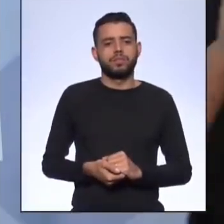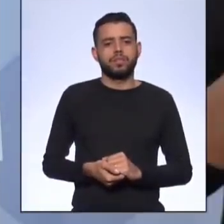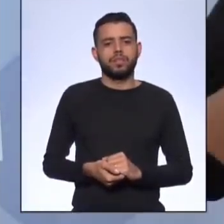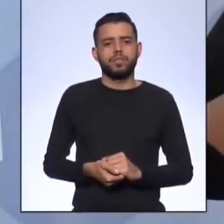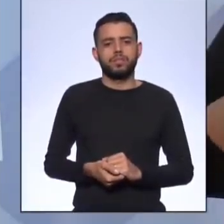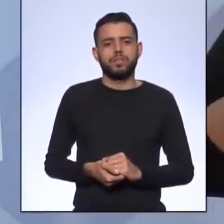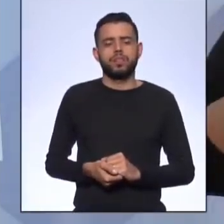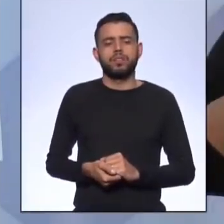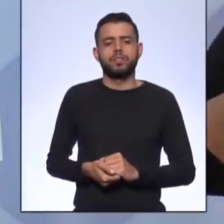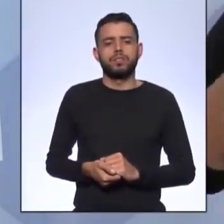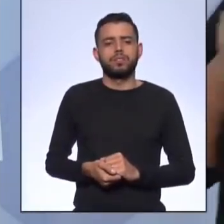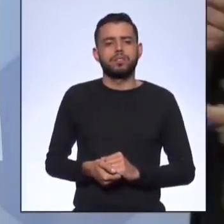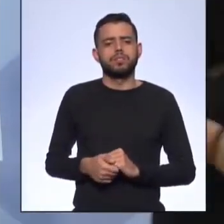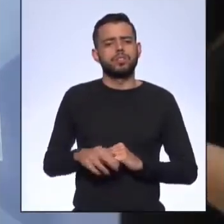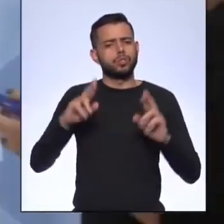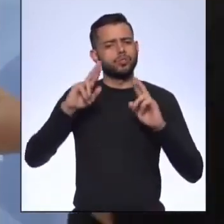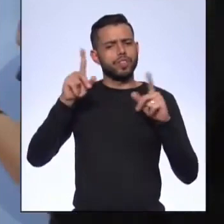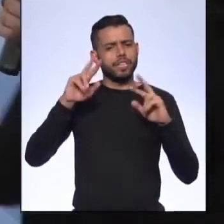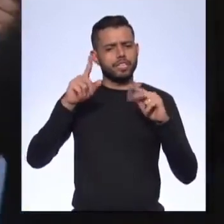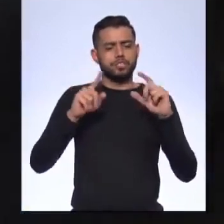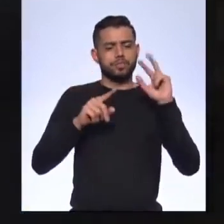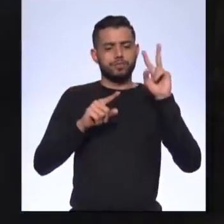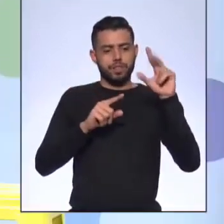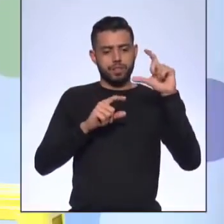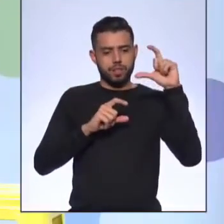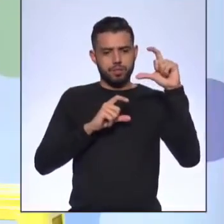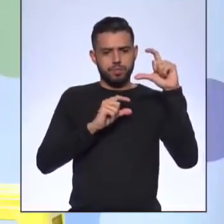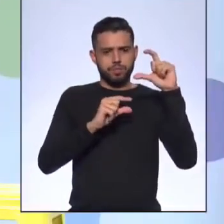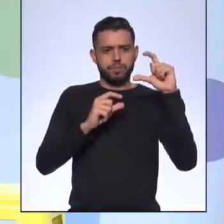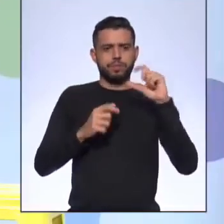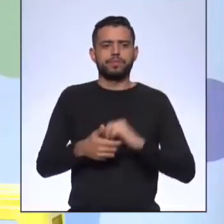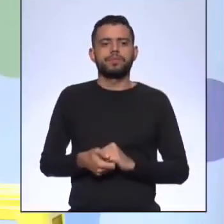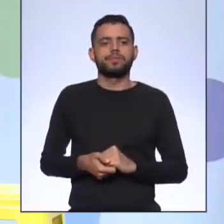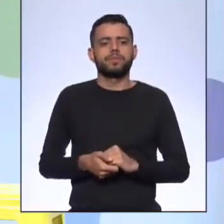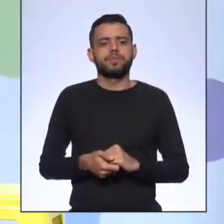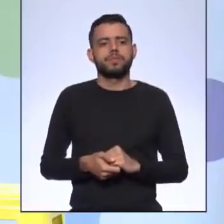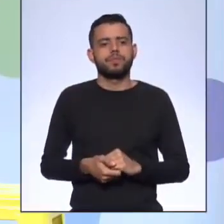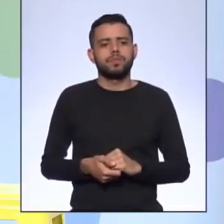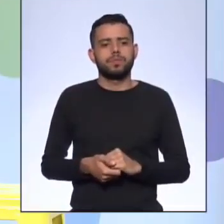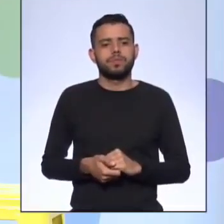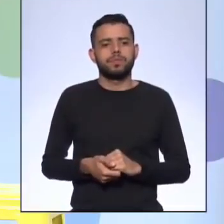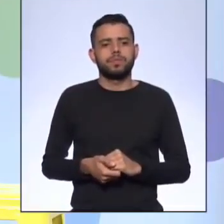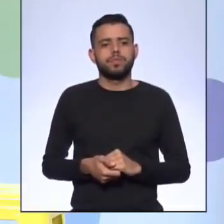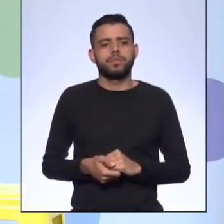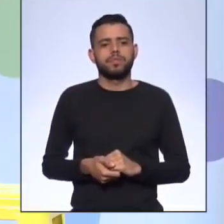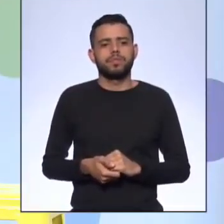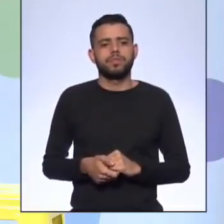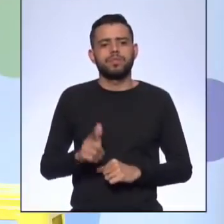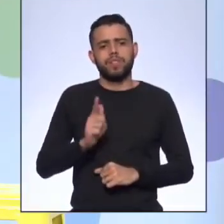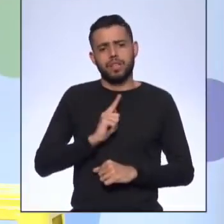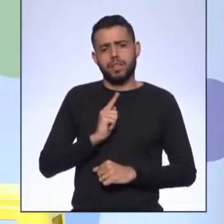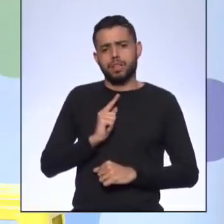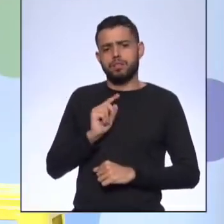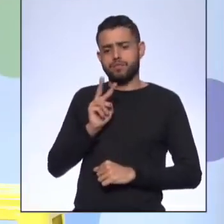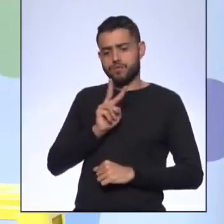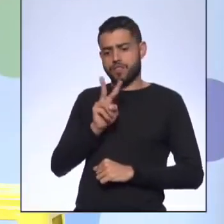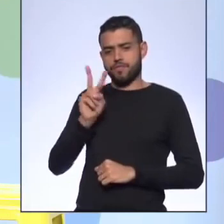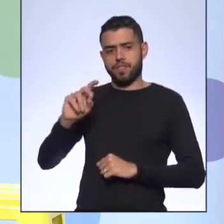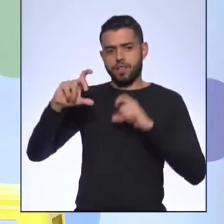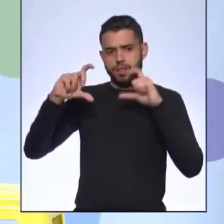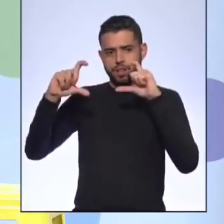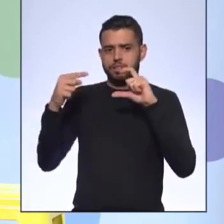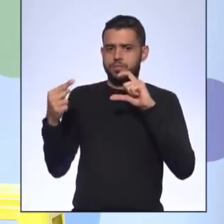né, dois indivíduos heterozigotos, a gente vai ter esse cara fornecendo informação para cá, esse cara fornecendo informação para